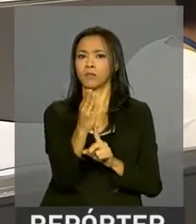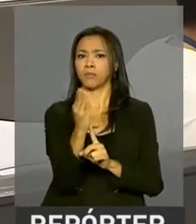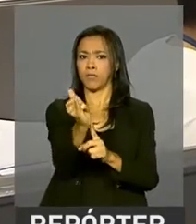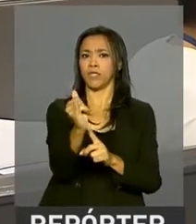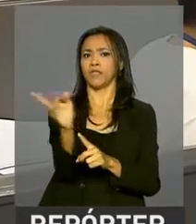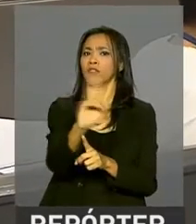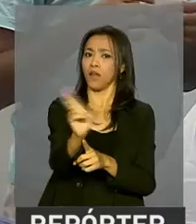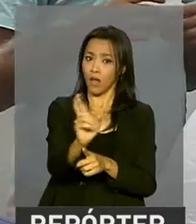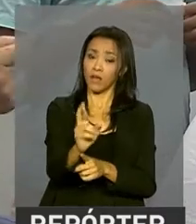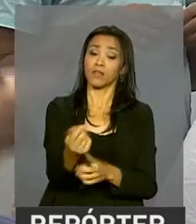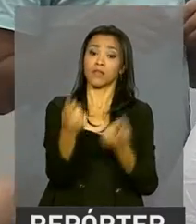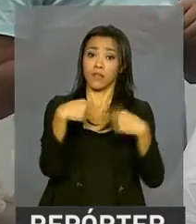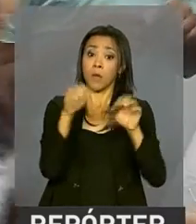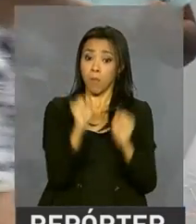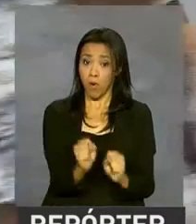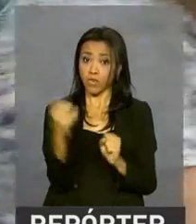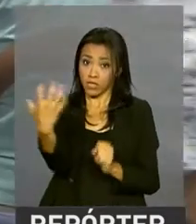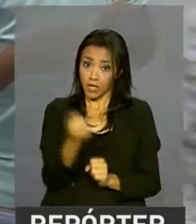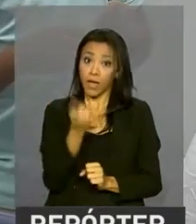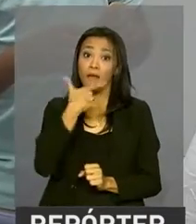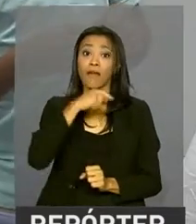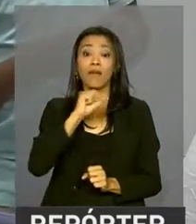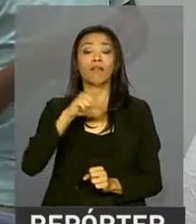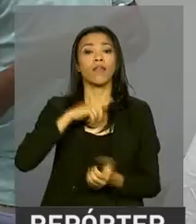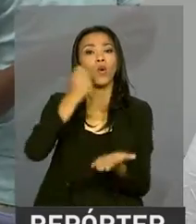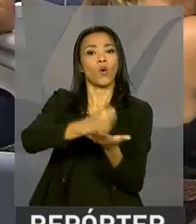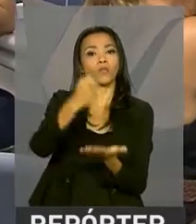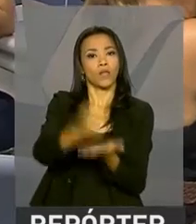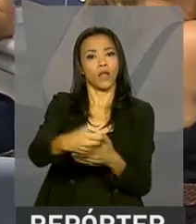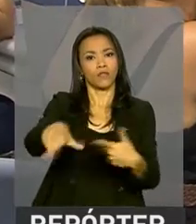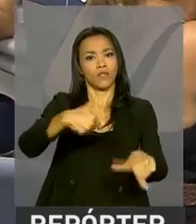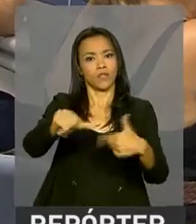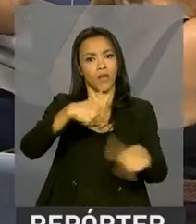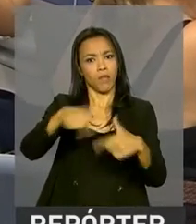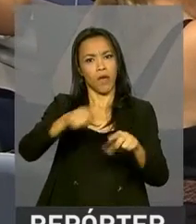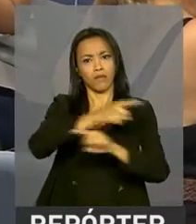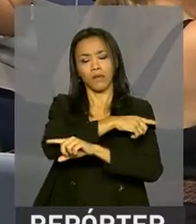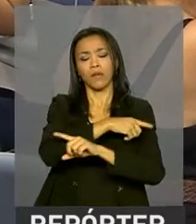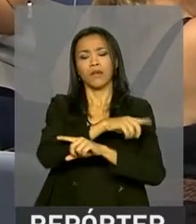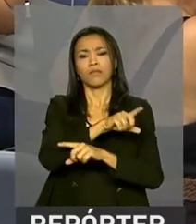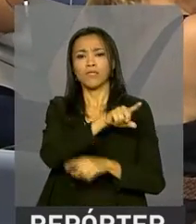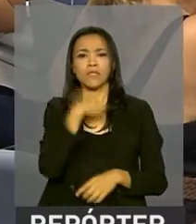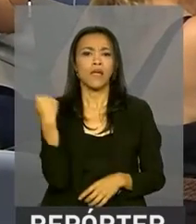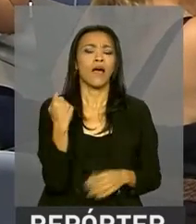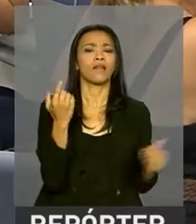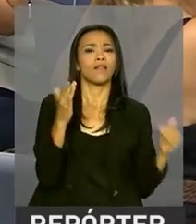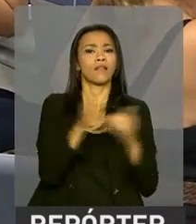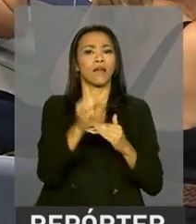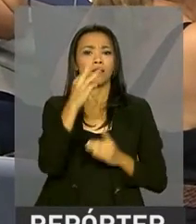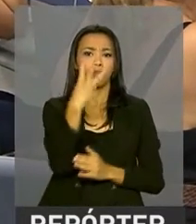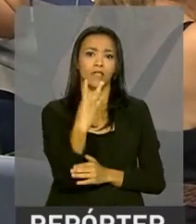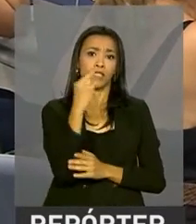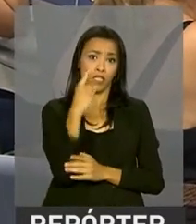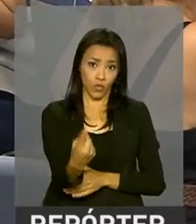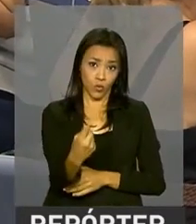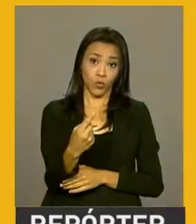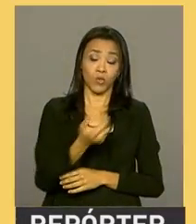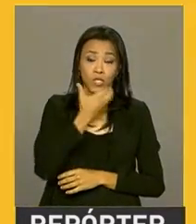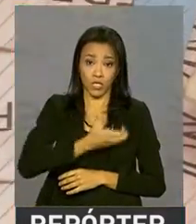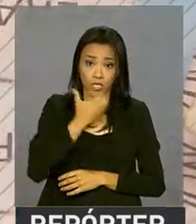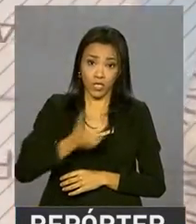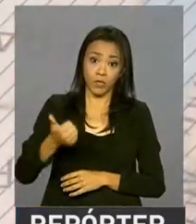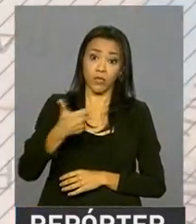pode fazer o saque quem teve contratos de trabalho encerrados até 31 de dezembro de 2015